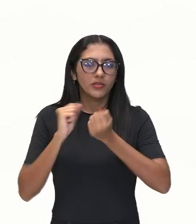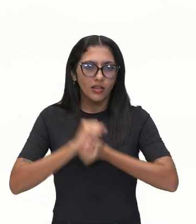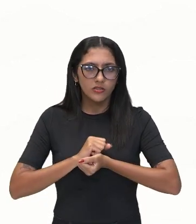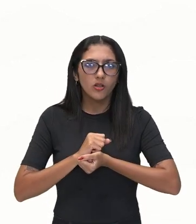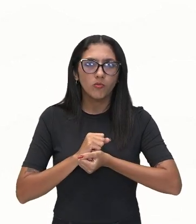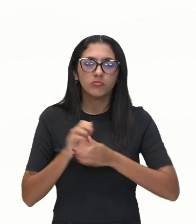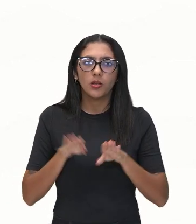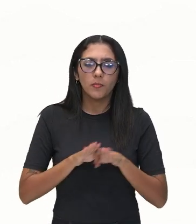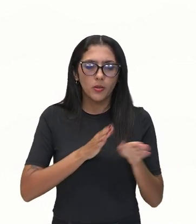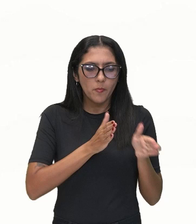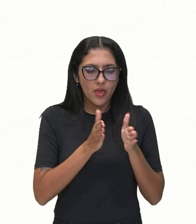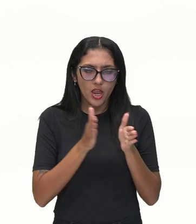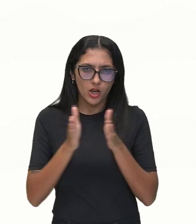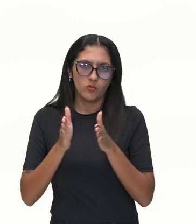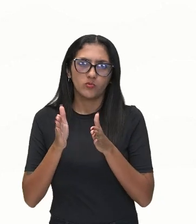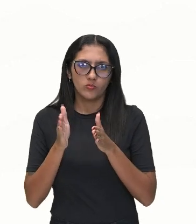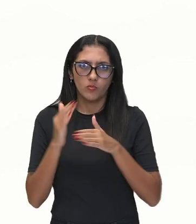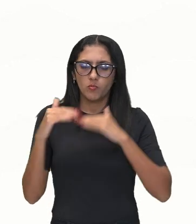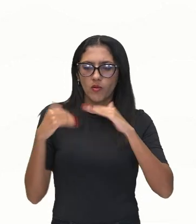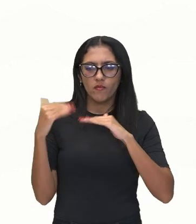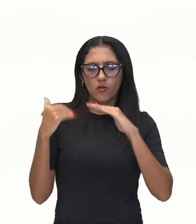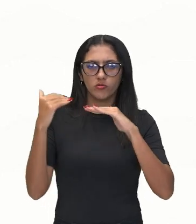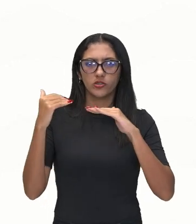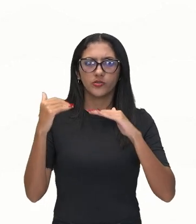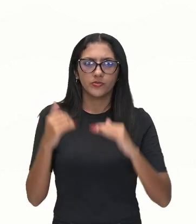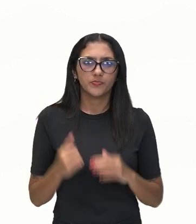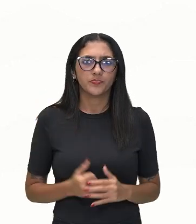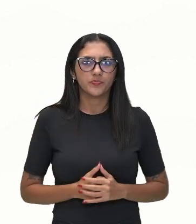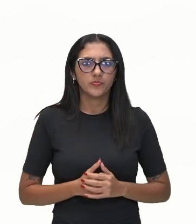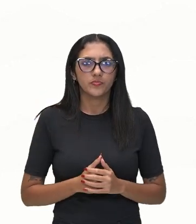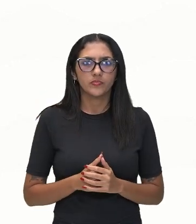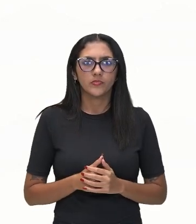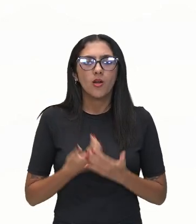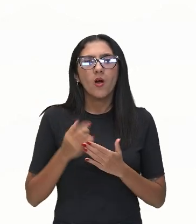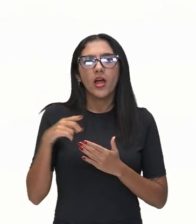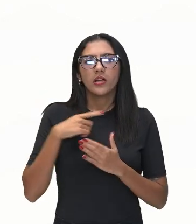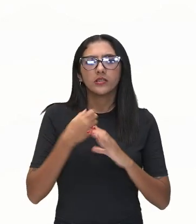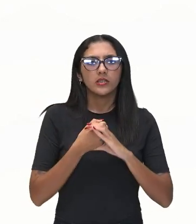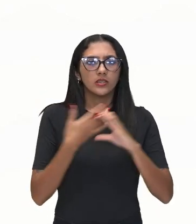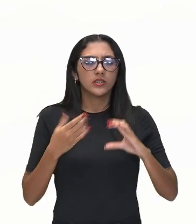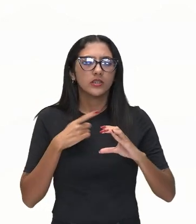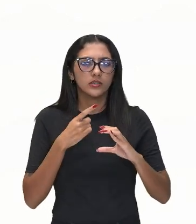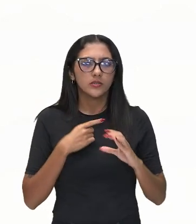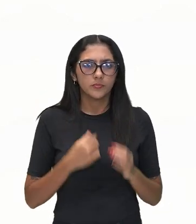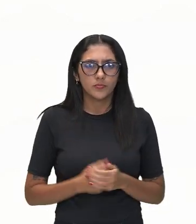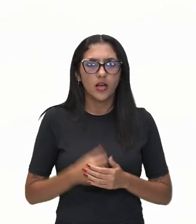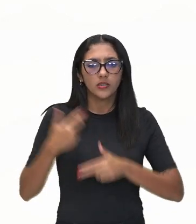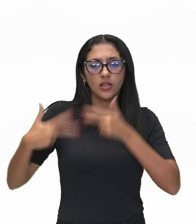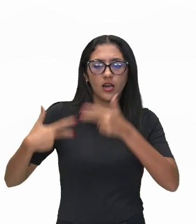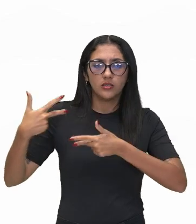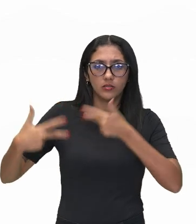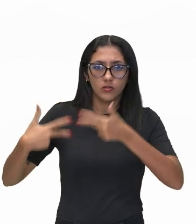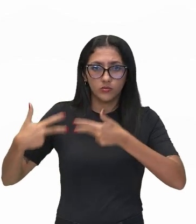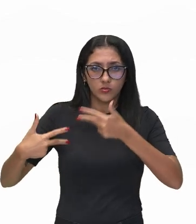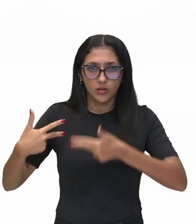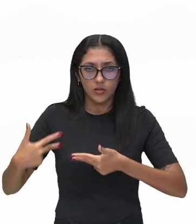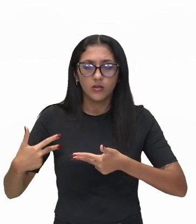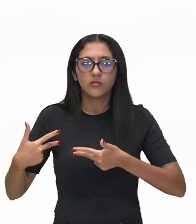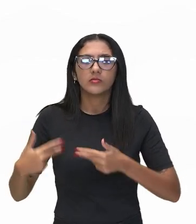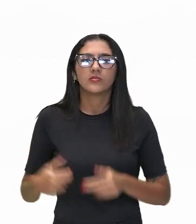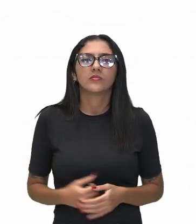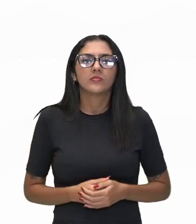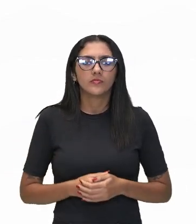Vejam que os processos, eles estão ali relacionados à seleção natural,